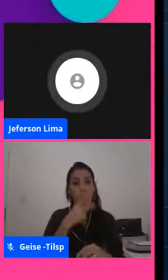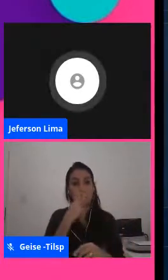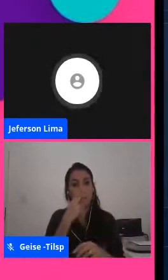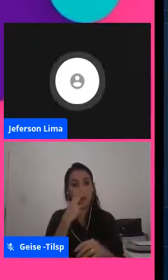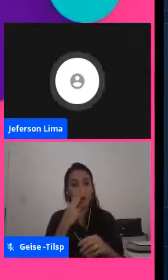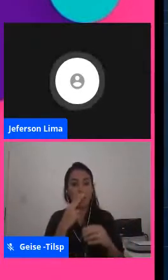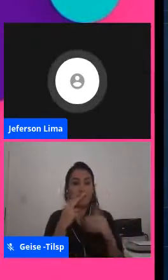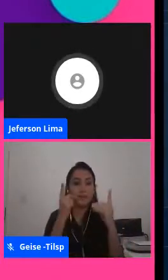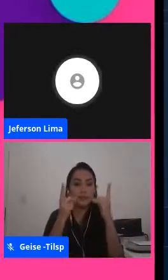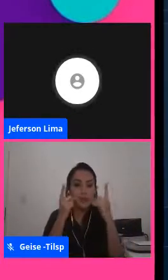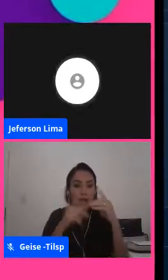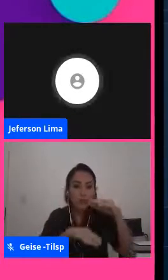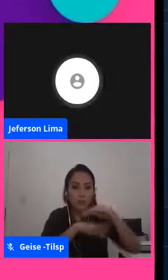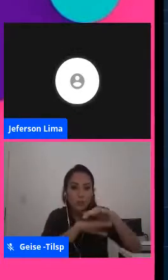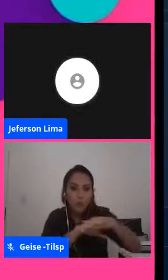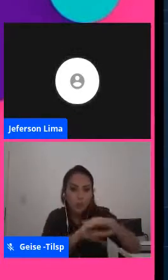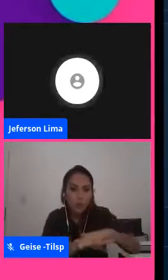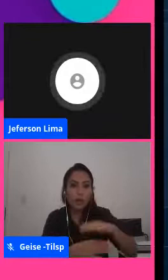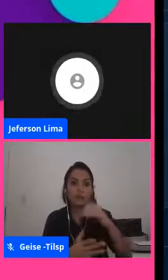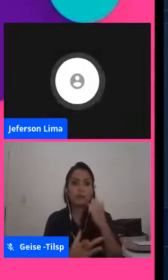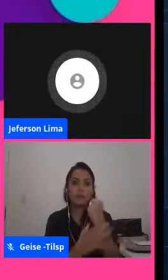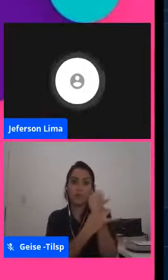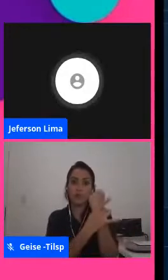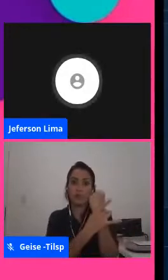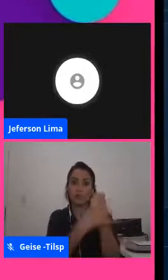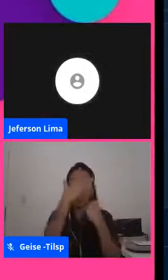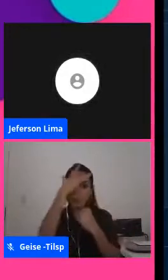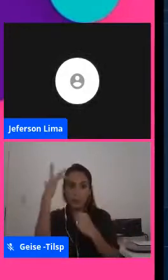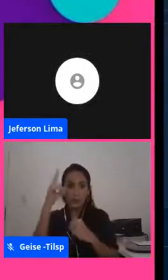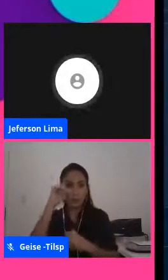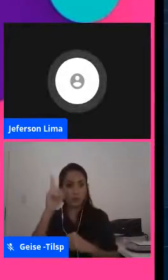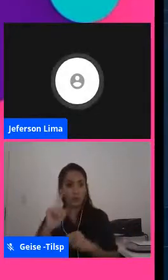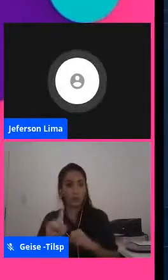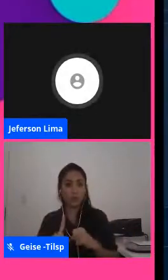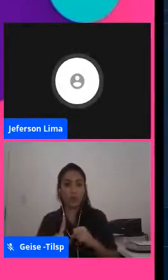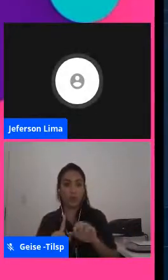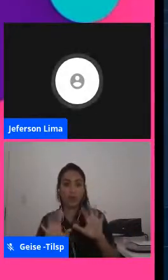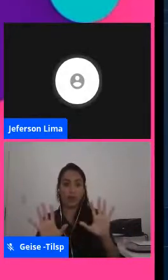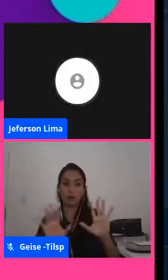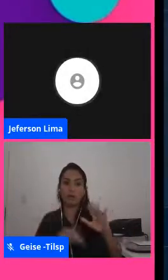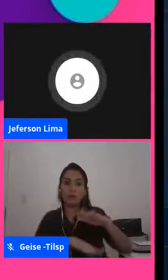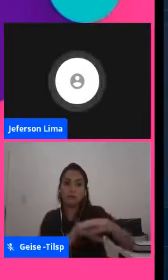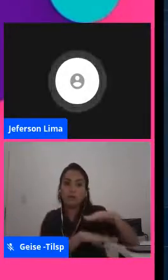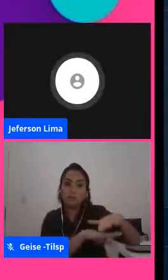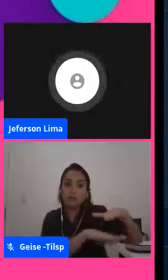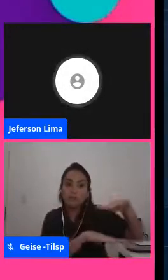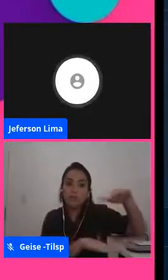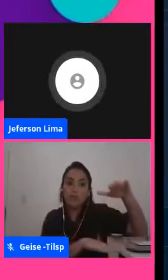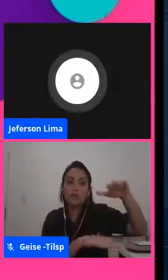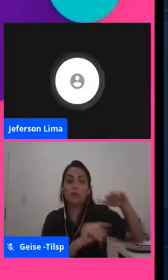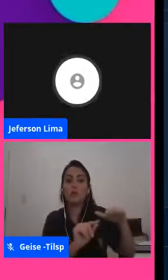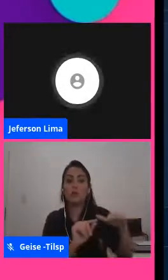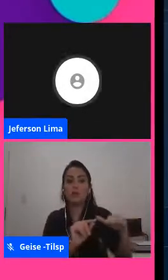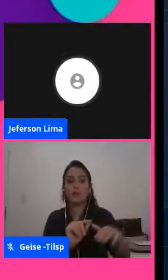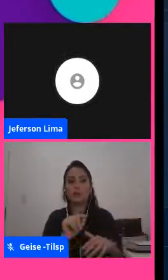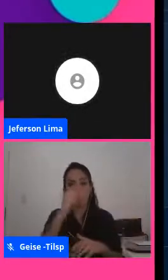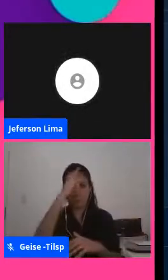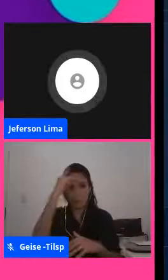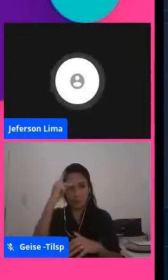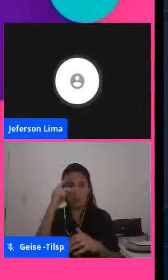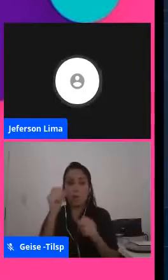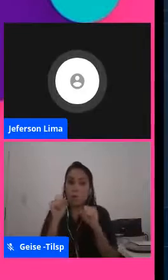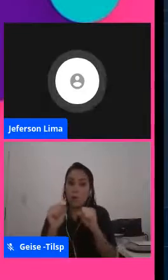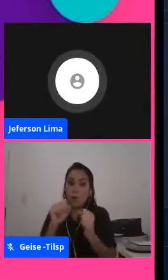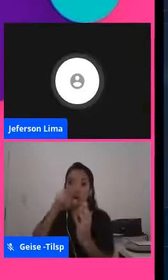não sabe quais são os dados que tem no meu banco de dados. Ela não conhece sensores, mas ela pode ler e escrever sem autenticação.